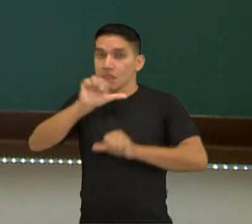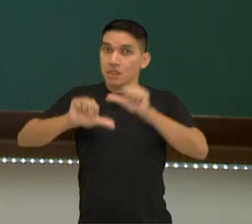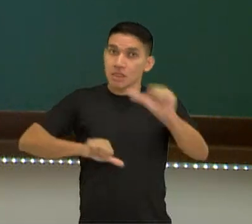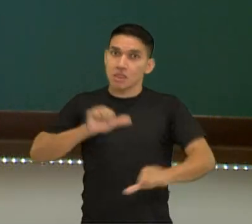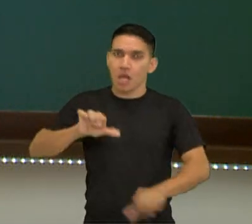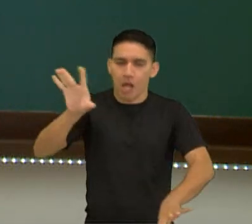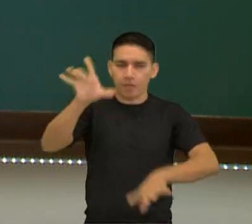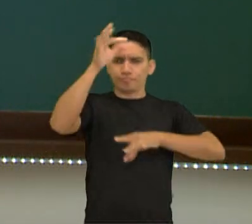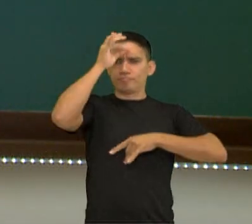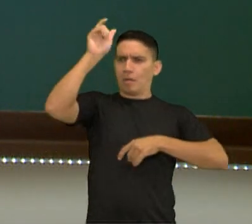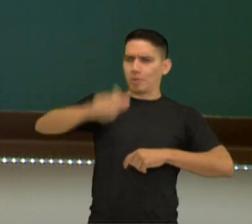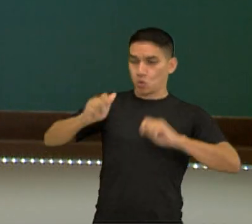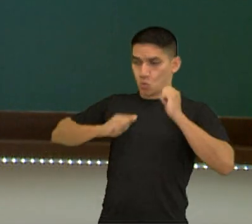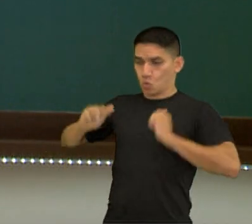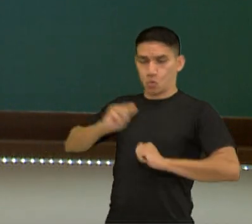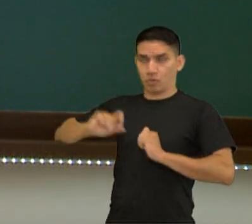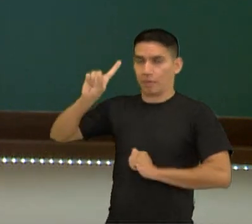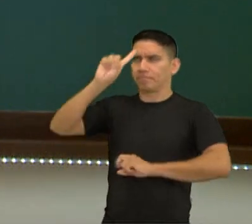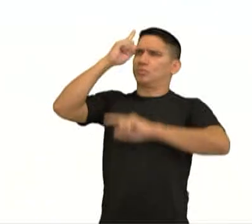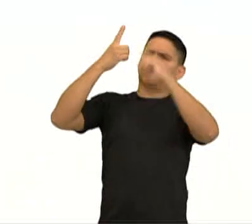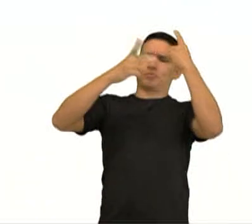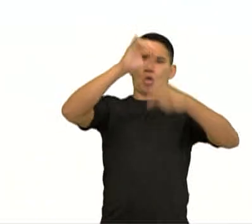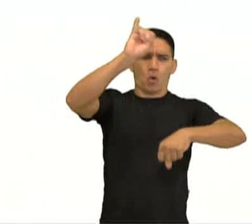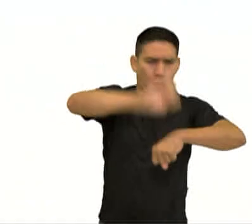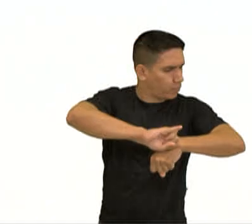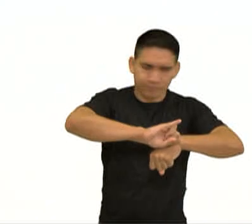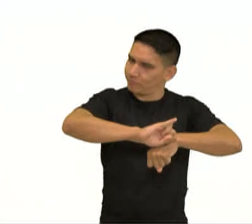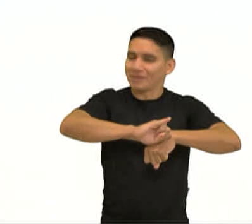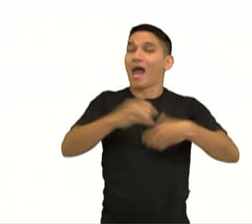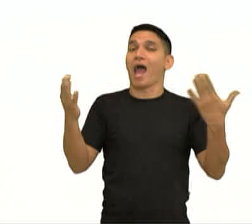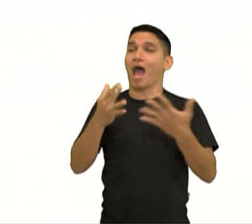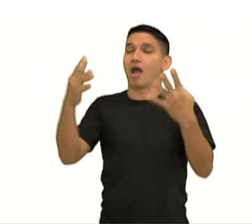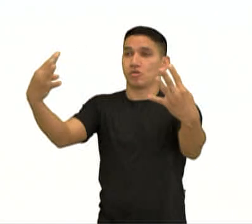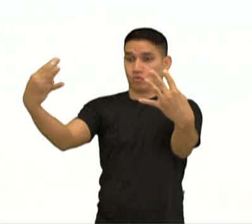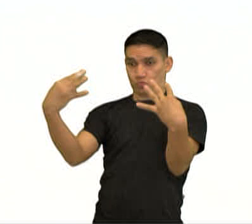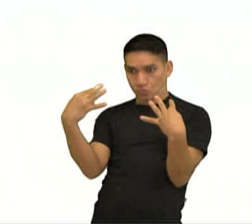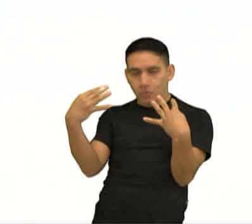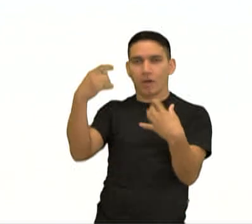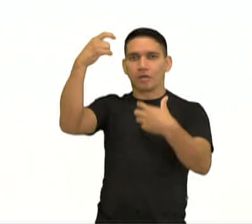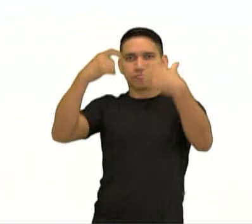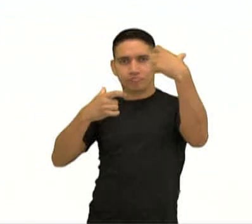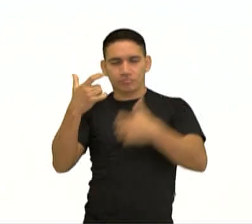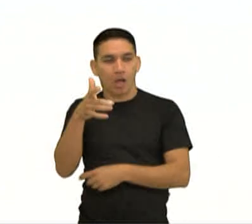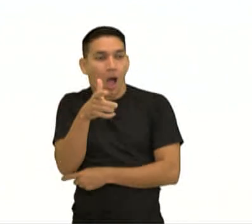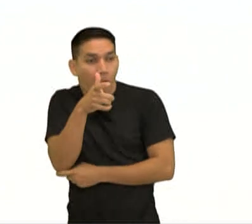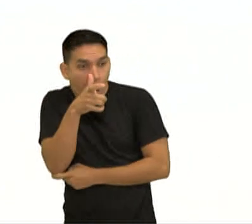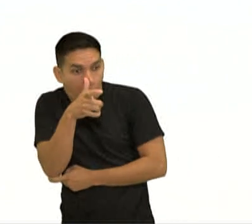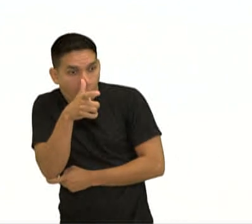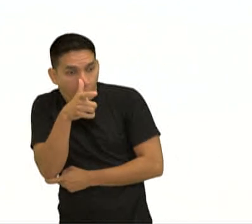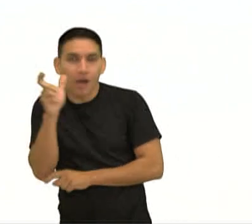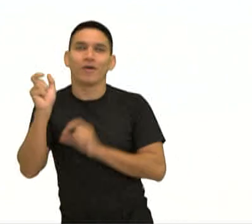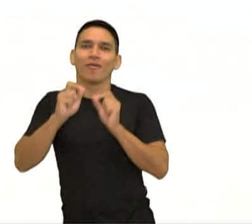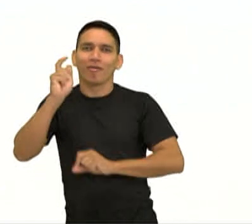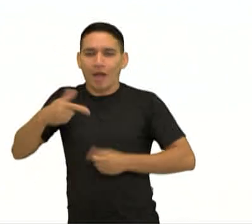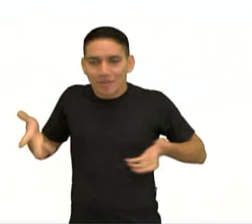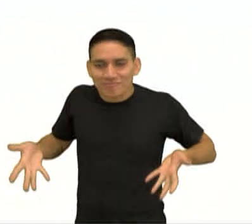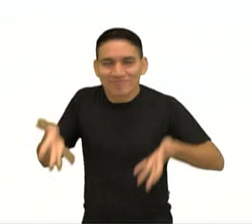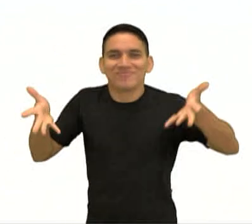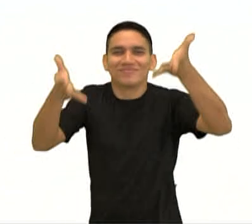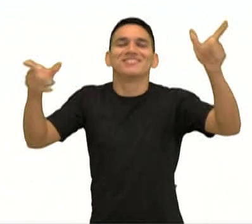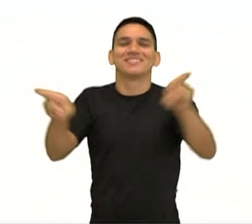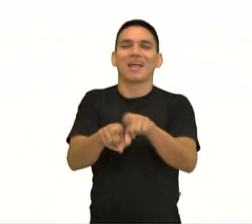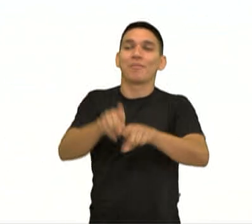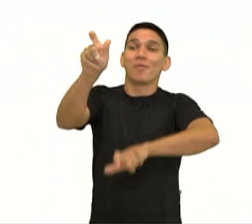artista, que deixa de ser o criador de objetos para a contemplação passiva e passa a ser um incentivador da criação